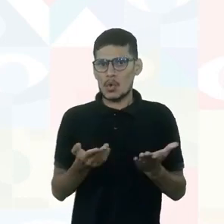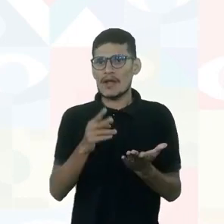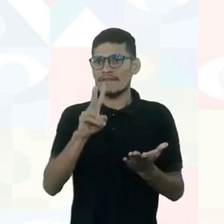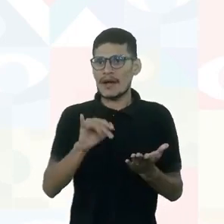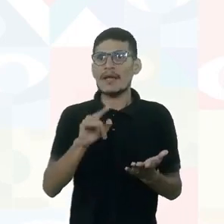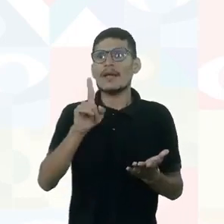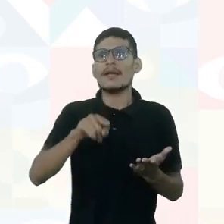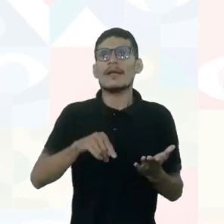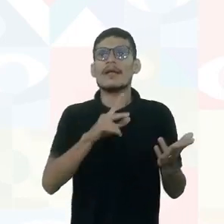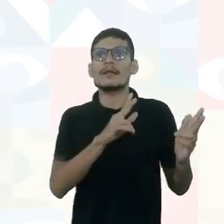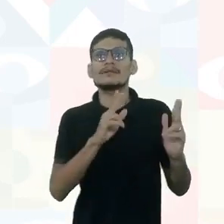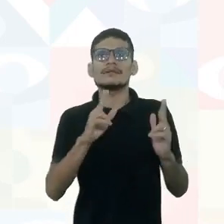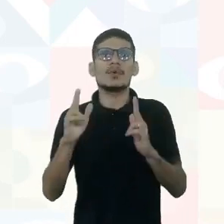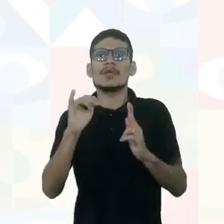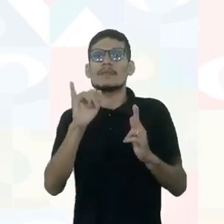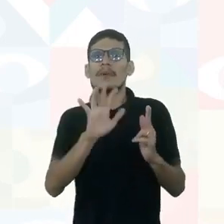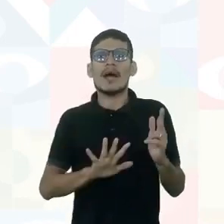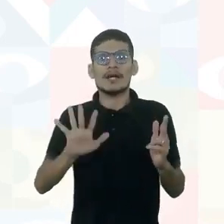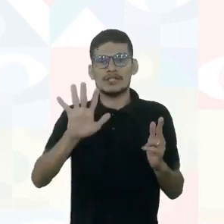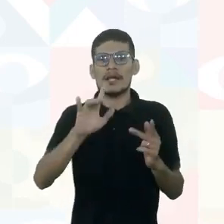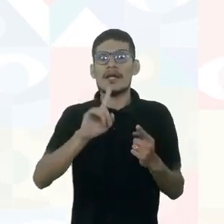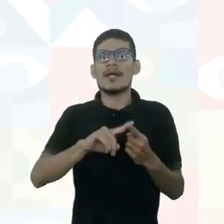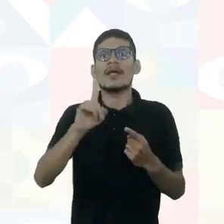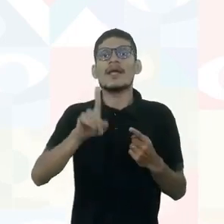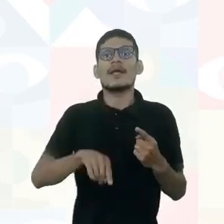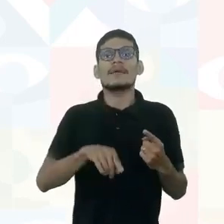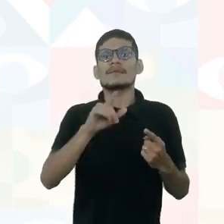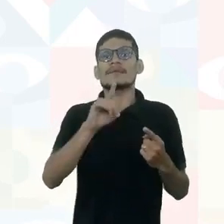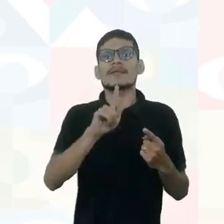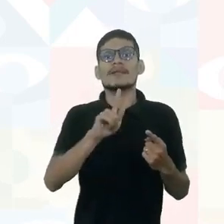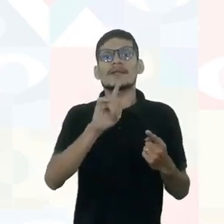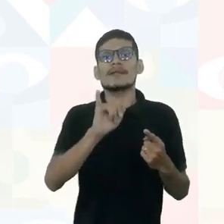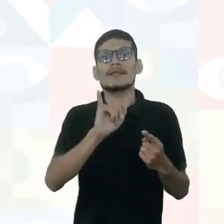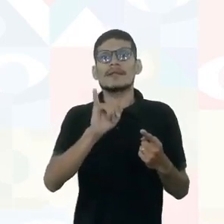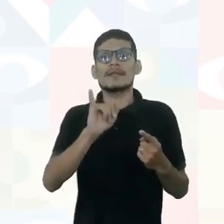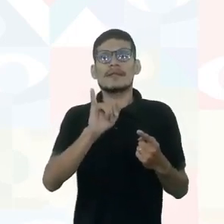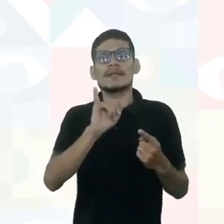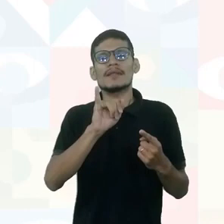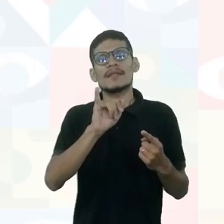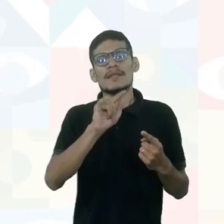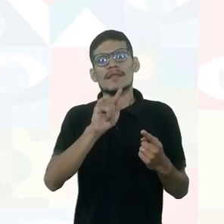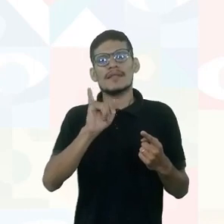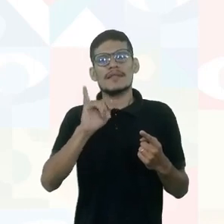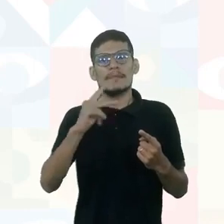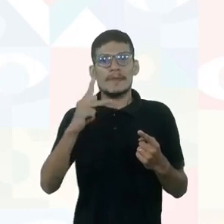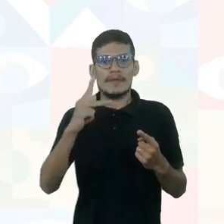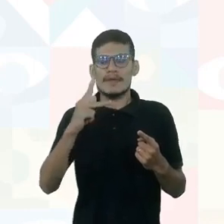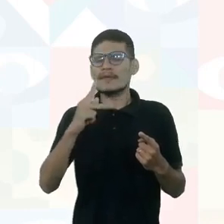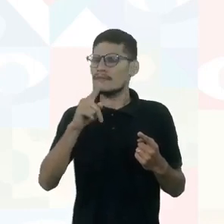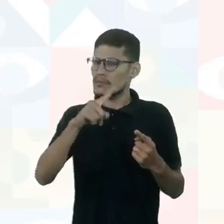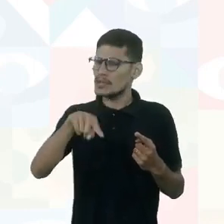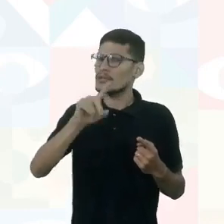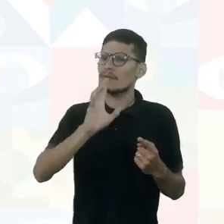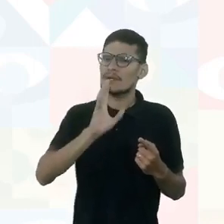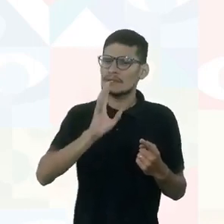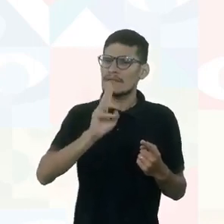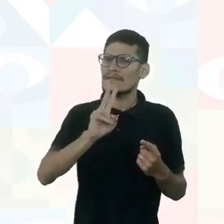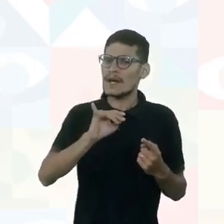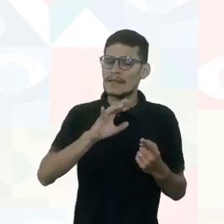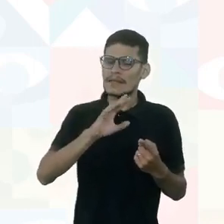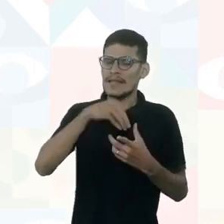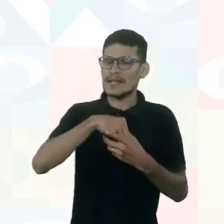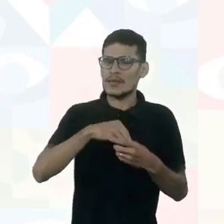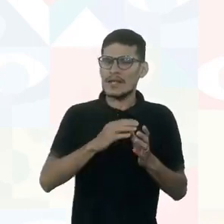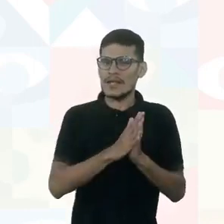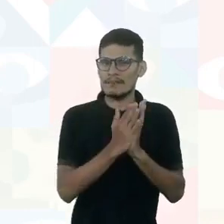de imagens, a gente chama de GIMP. Vocês vão conhecer ele com bastante calma, com bastante carinho no e-book.